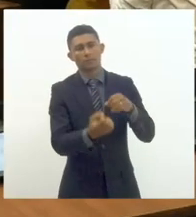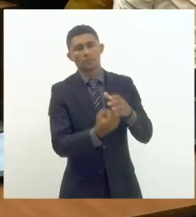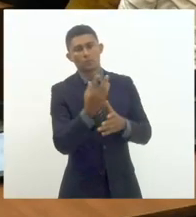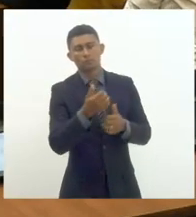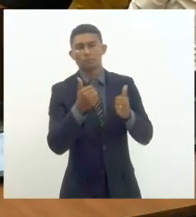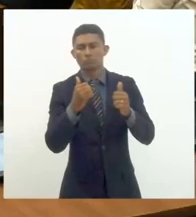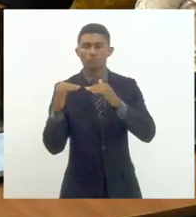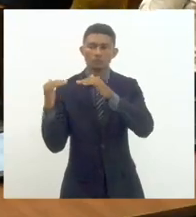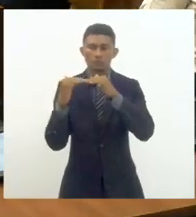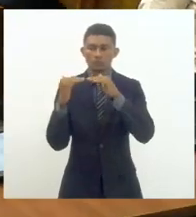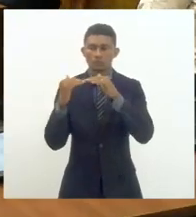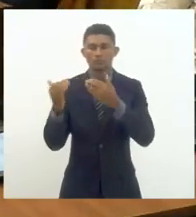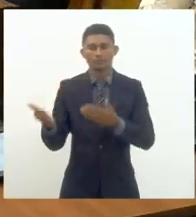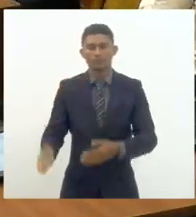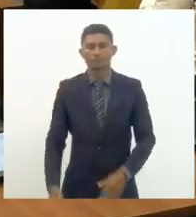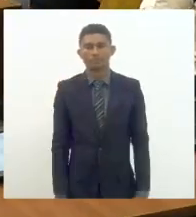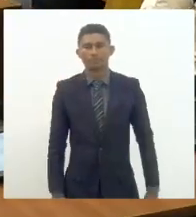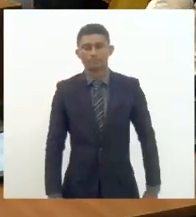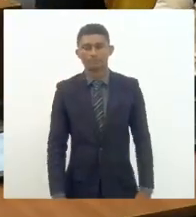Obrigado pela atenção.